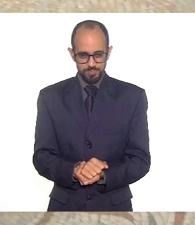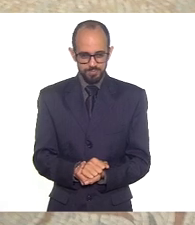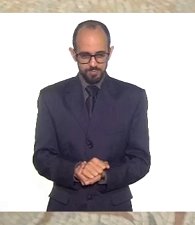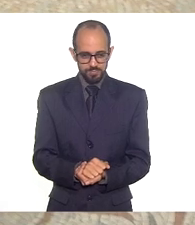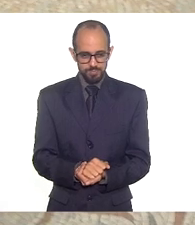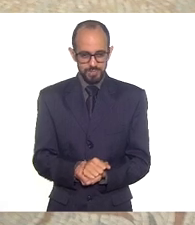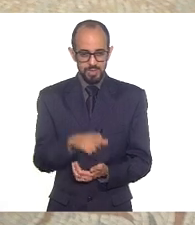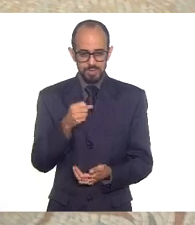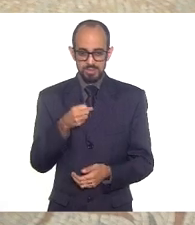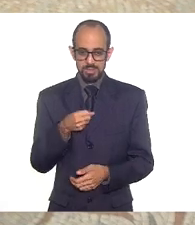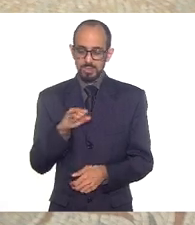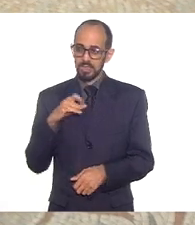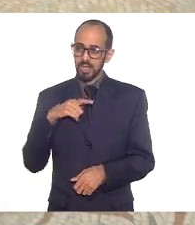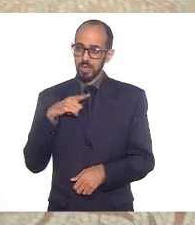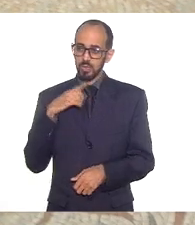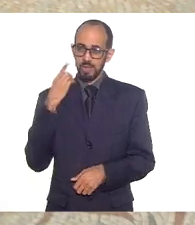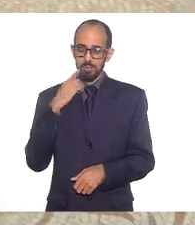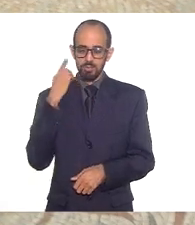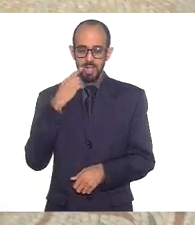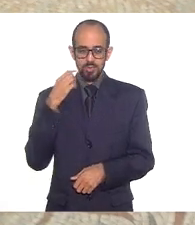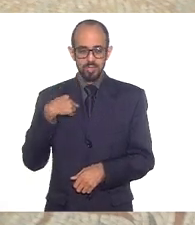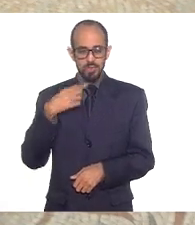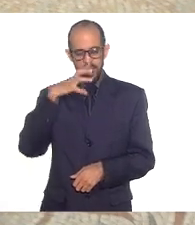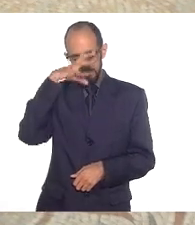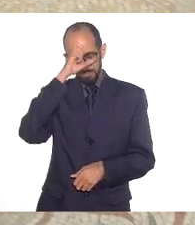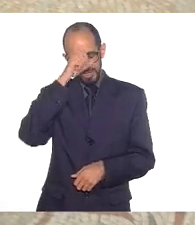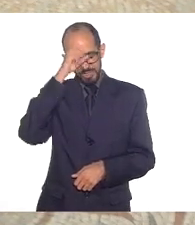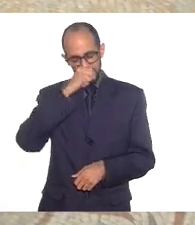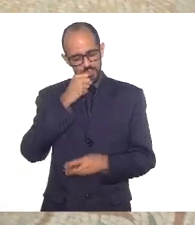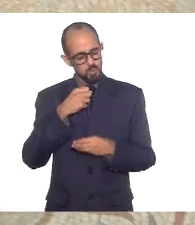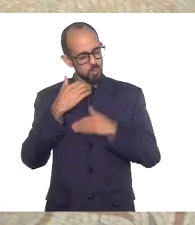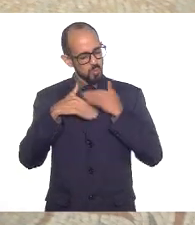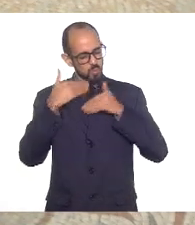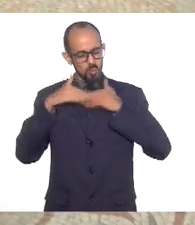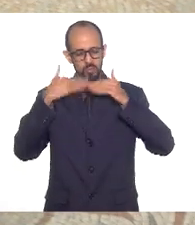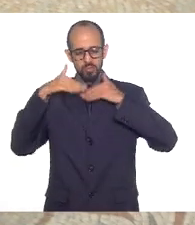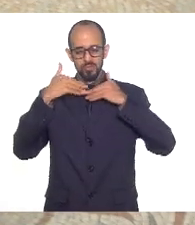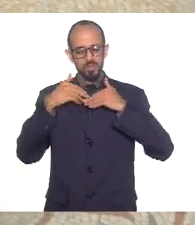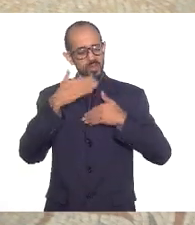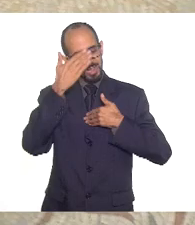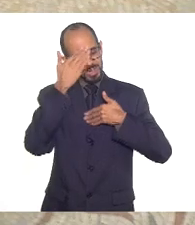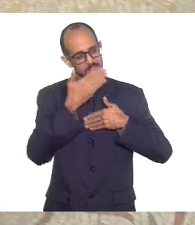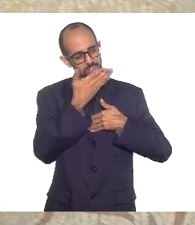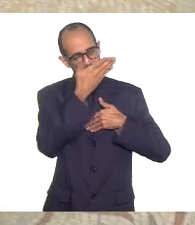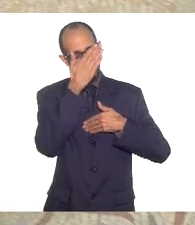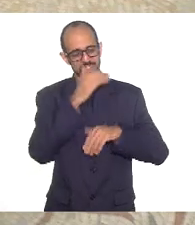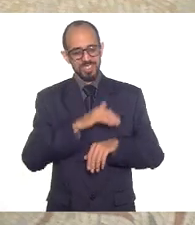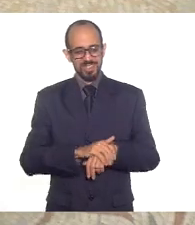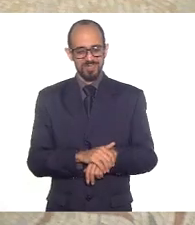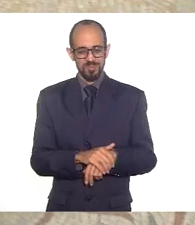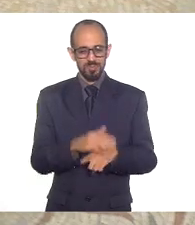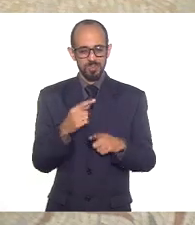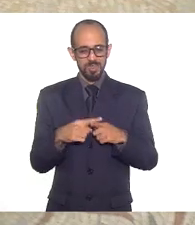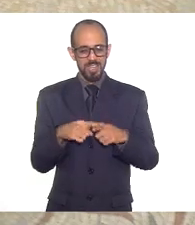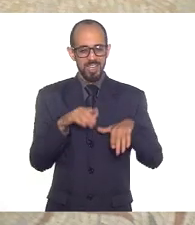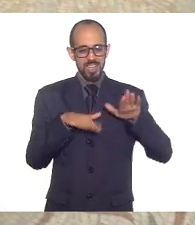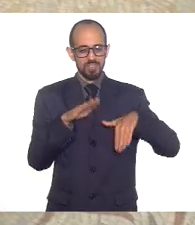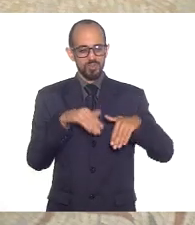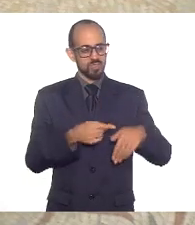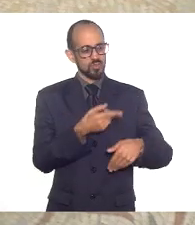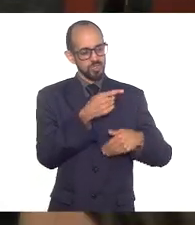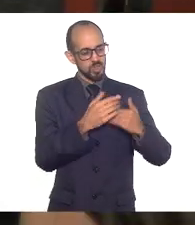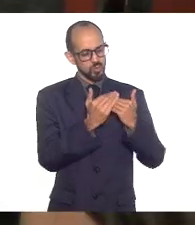e se é um deputado que eu aprendi muito e tô crescendo muito agradeço a você que muita das vezes você